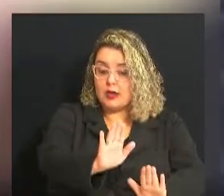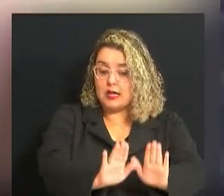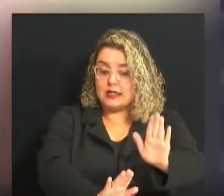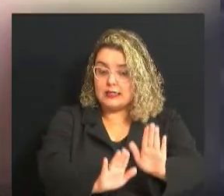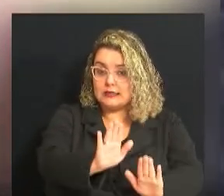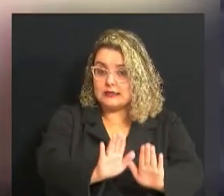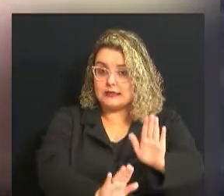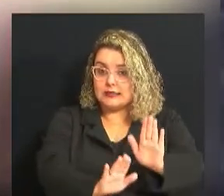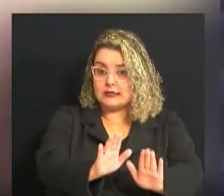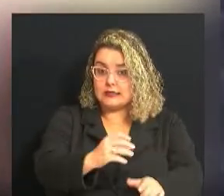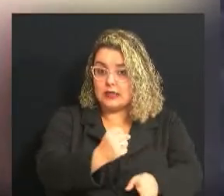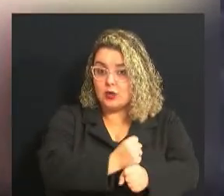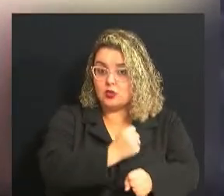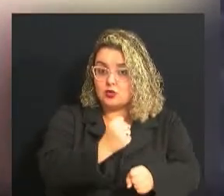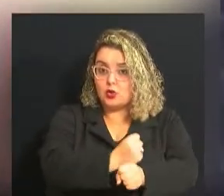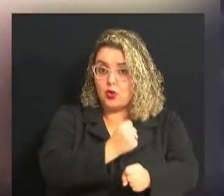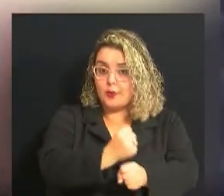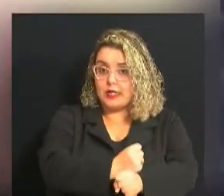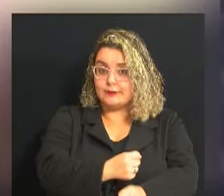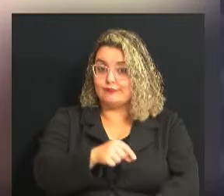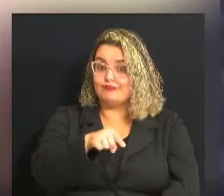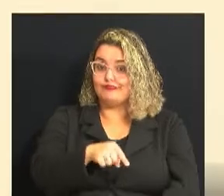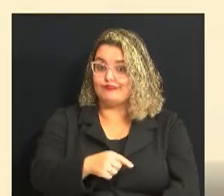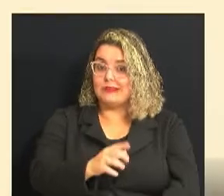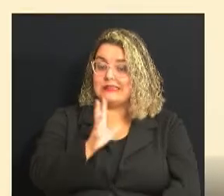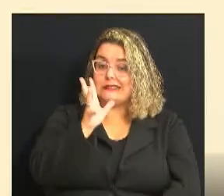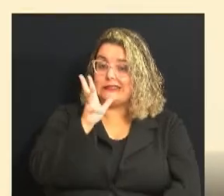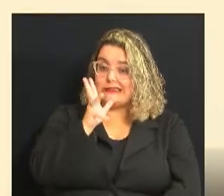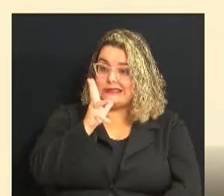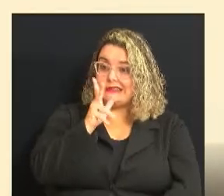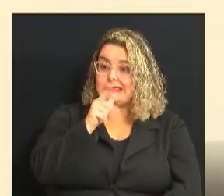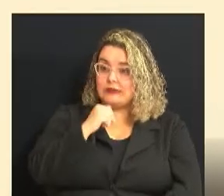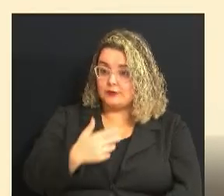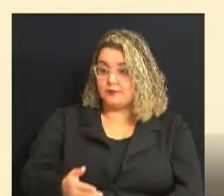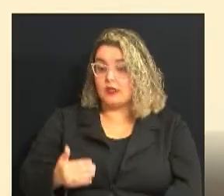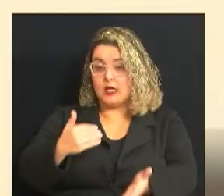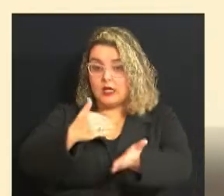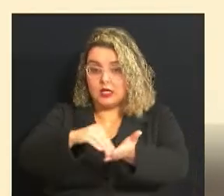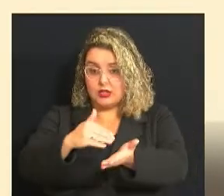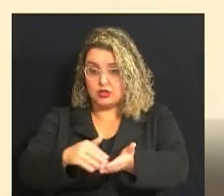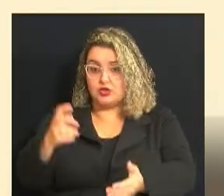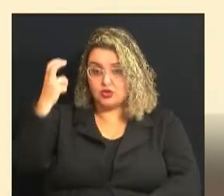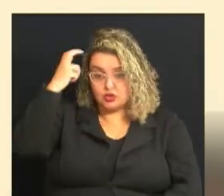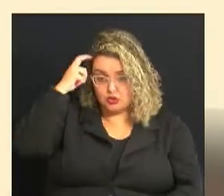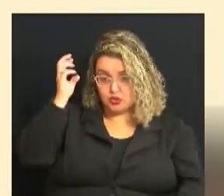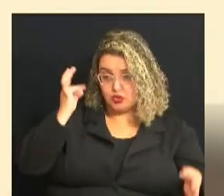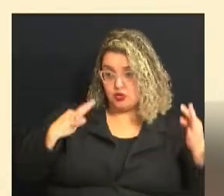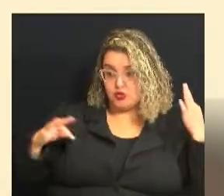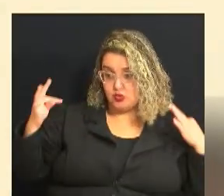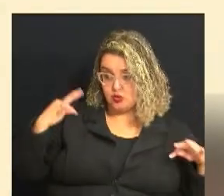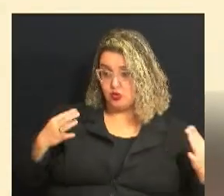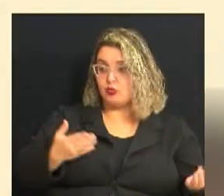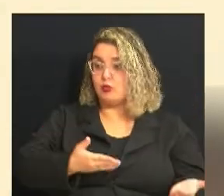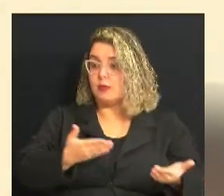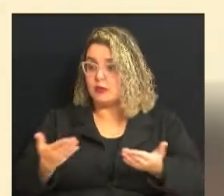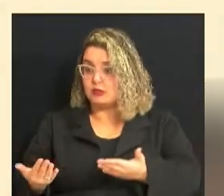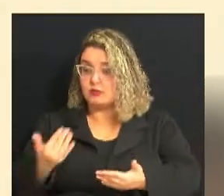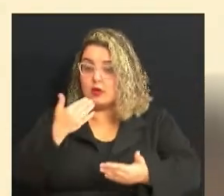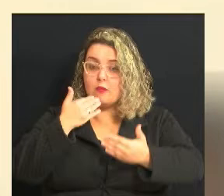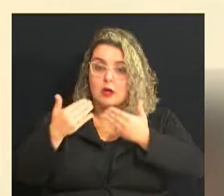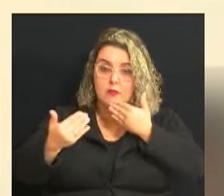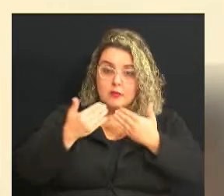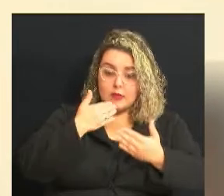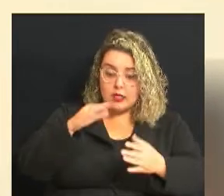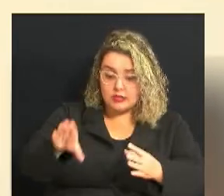obra, e isso leva muito tempo. A Secretaria de Cultura e Turismo apresentou as demandas em que as